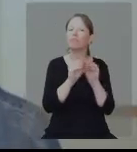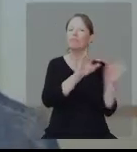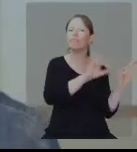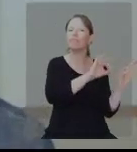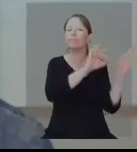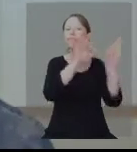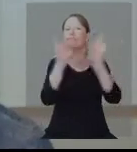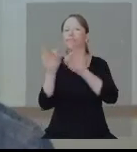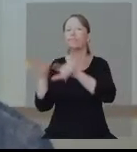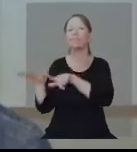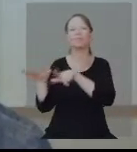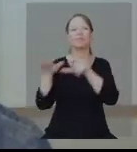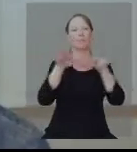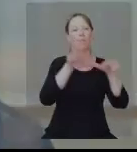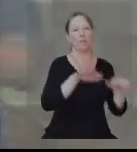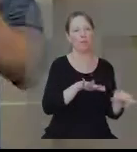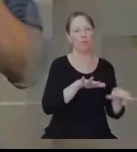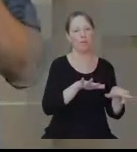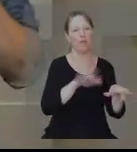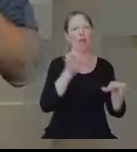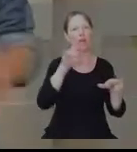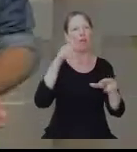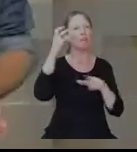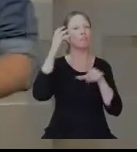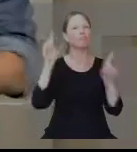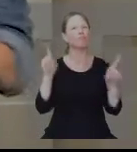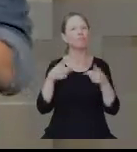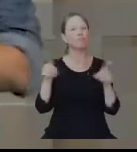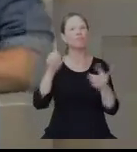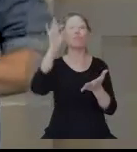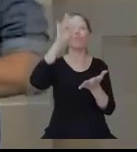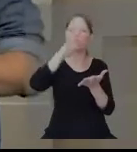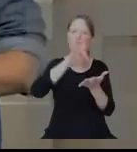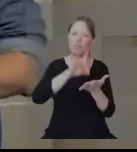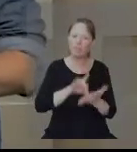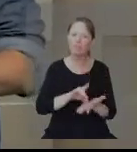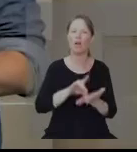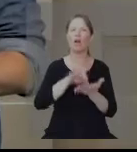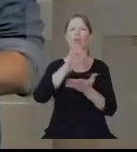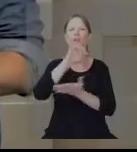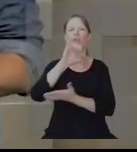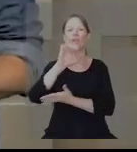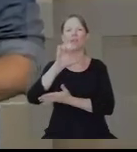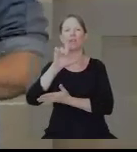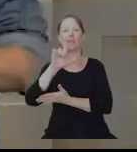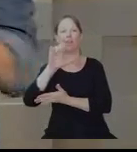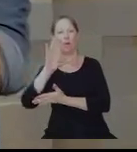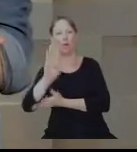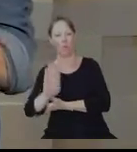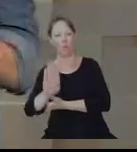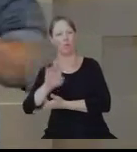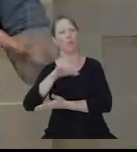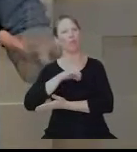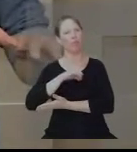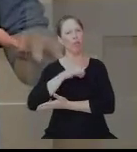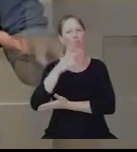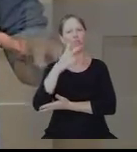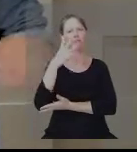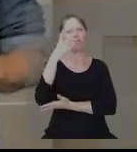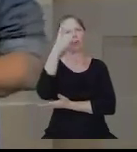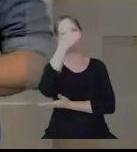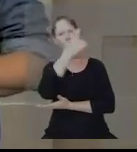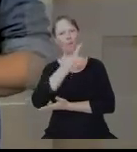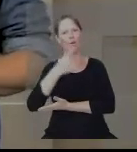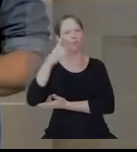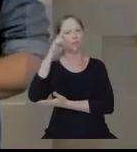melhor programação da Rádio CPT, que é a rádio oficial da Igreja Evangélica Luterana do Brasil. Você acompanha 24 horas por